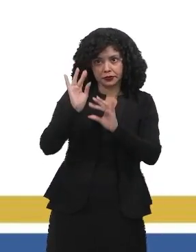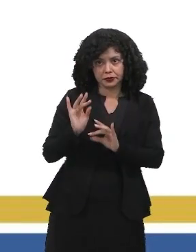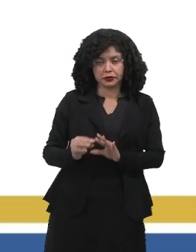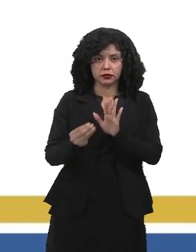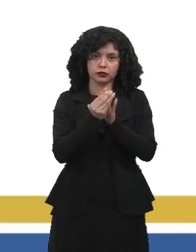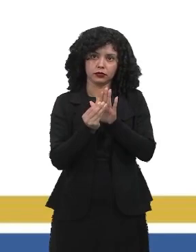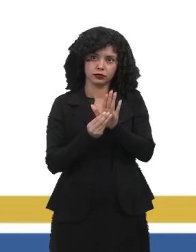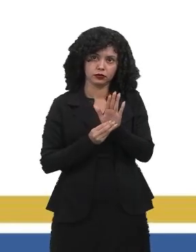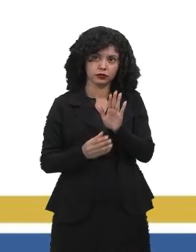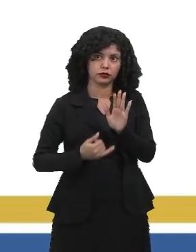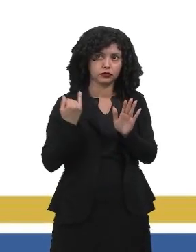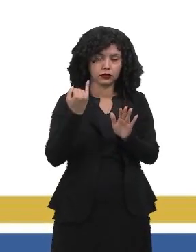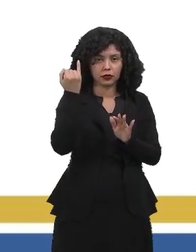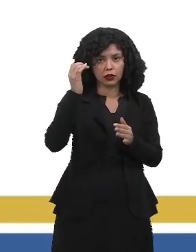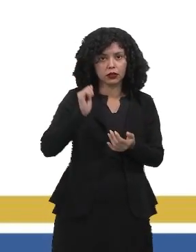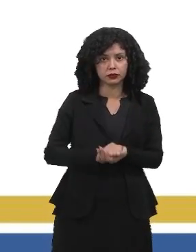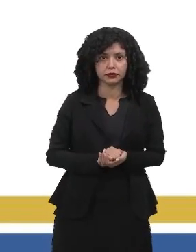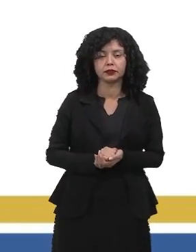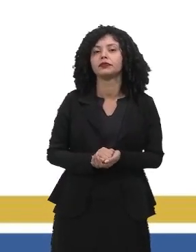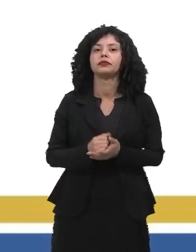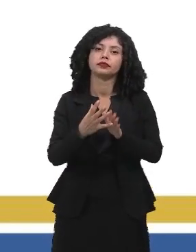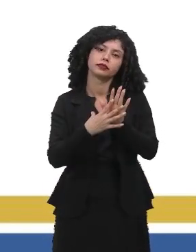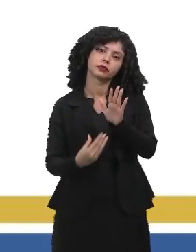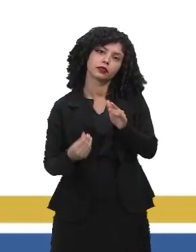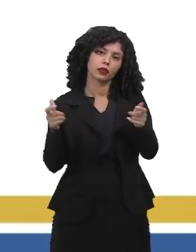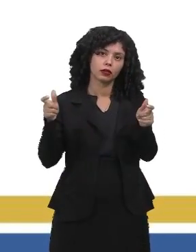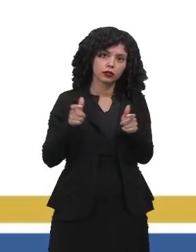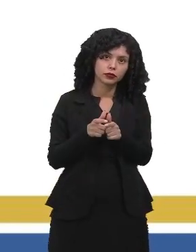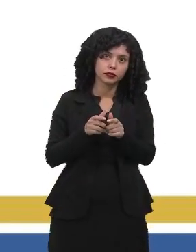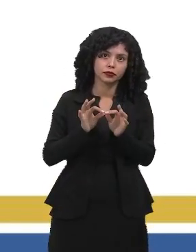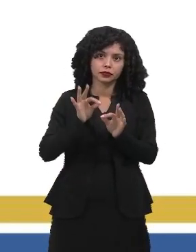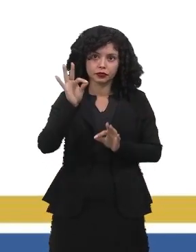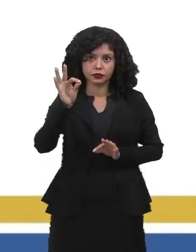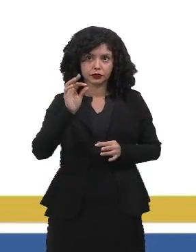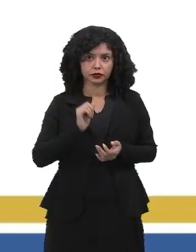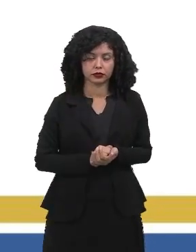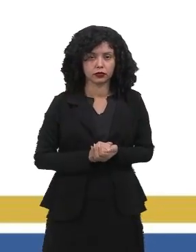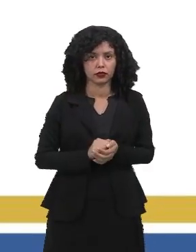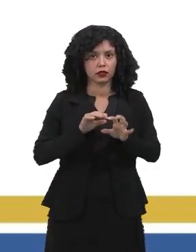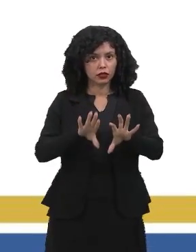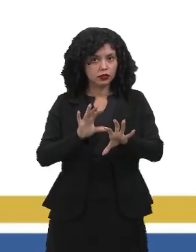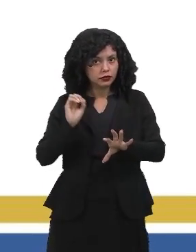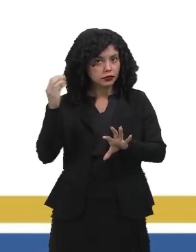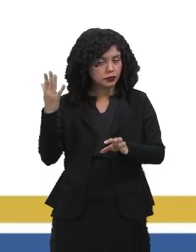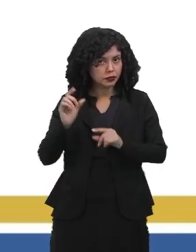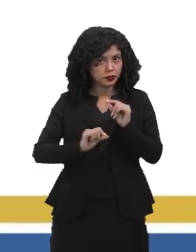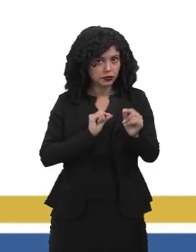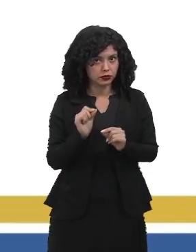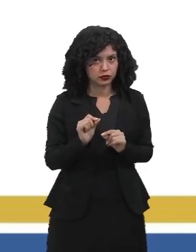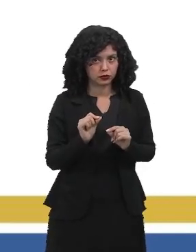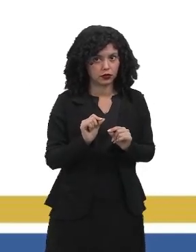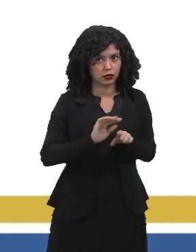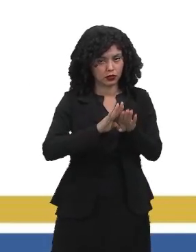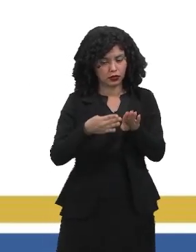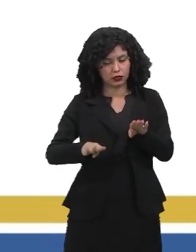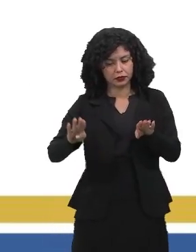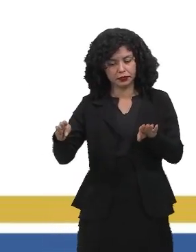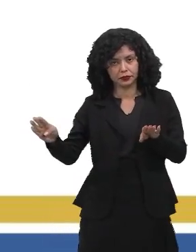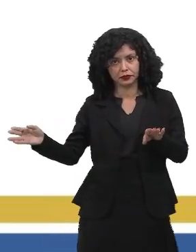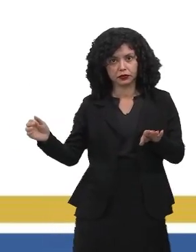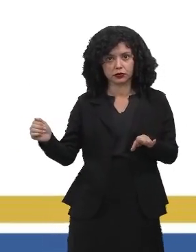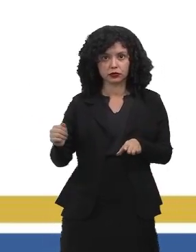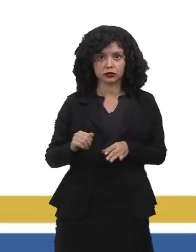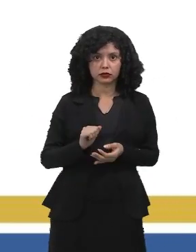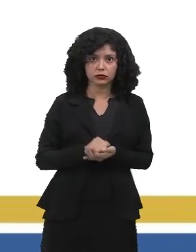dados mais importantes. A gente quer emissão em menores comprimentos de onda. Para isso, né, se eu estou falando aqui de ondas